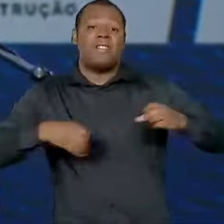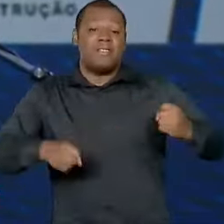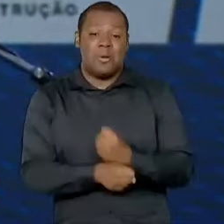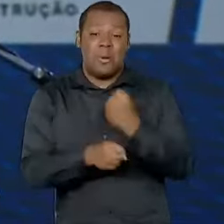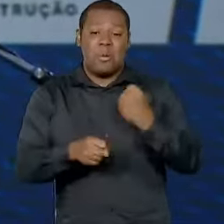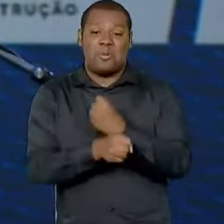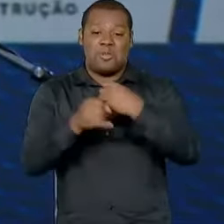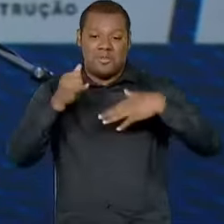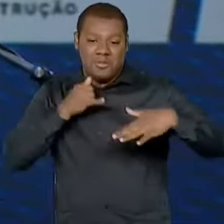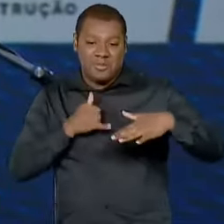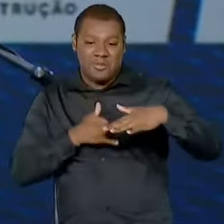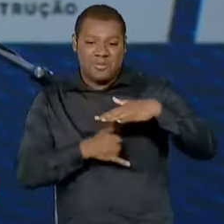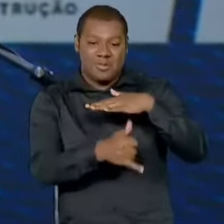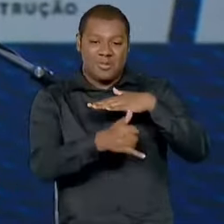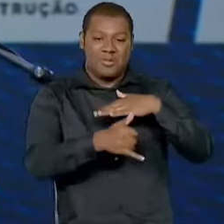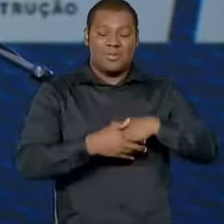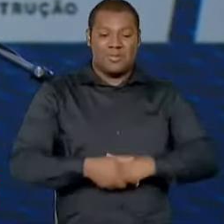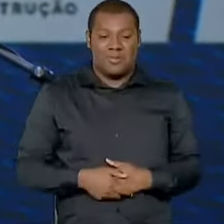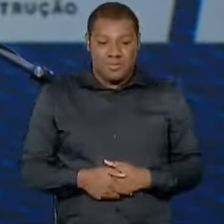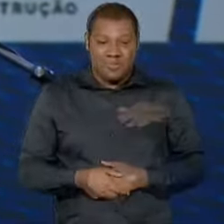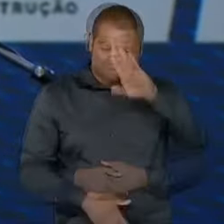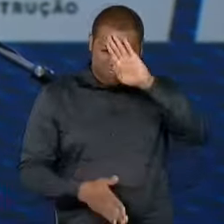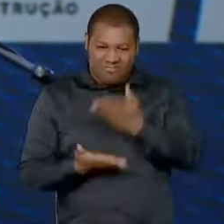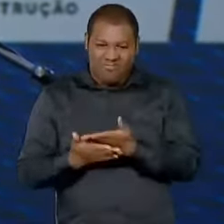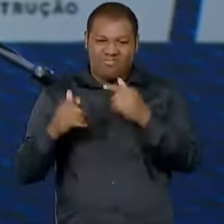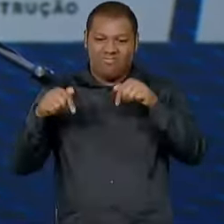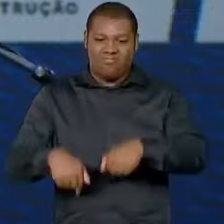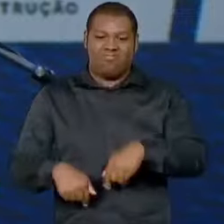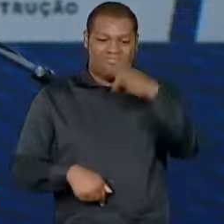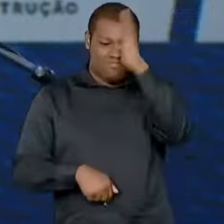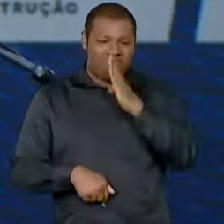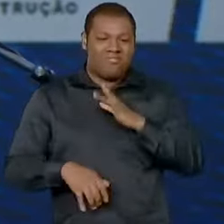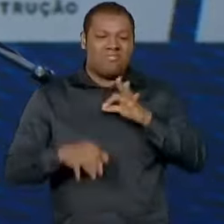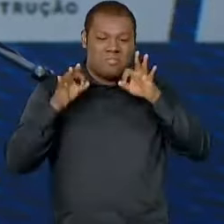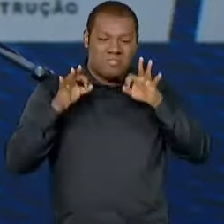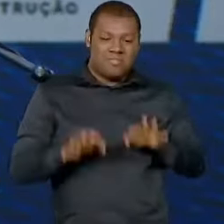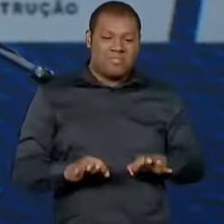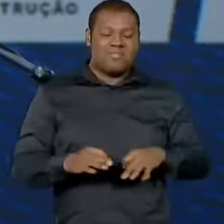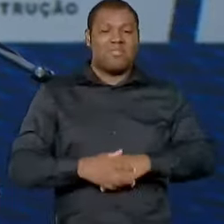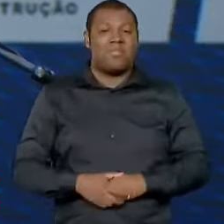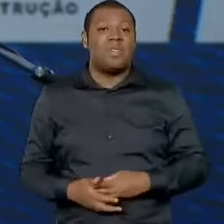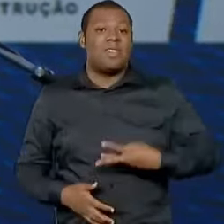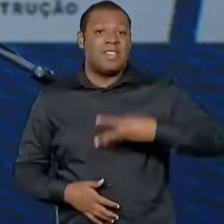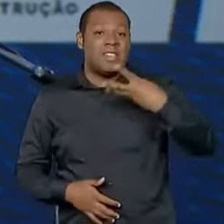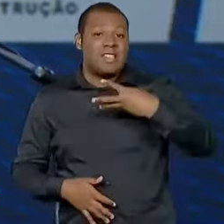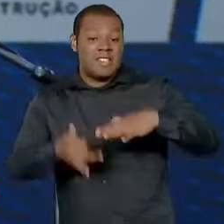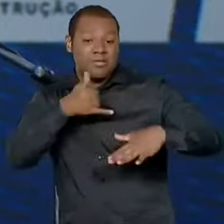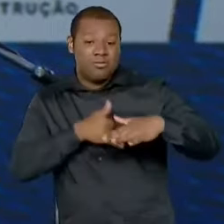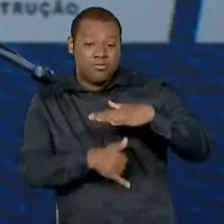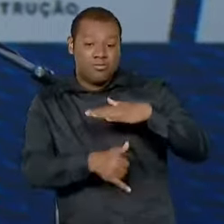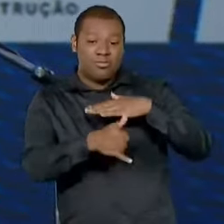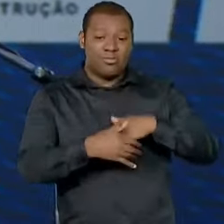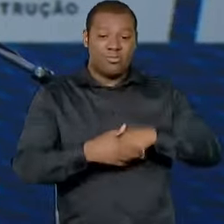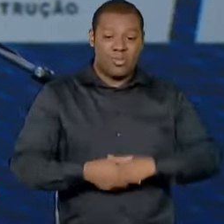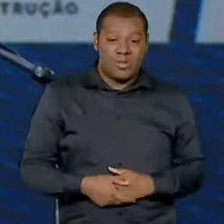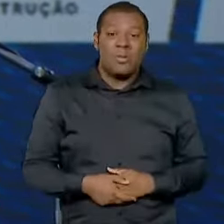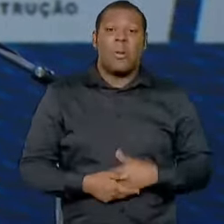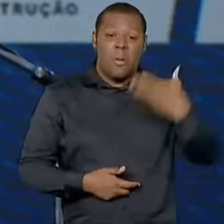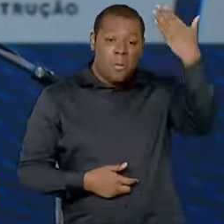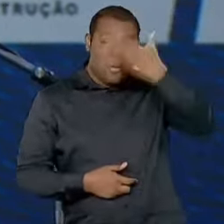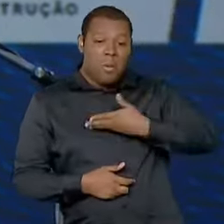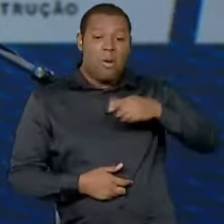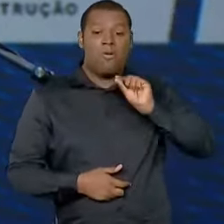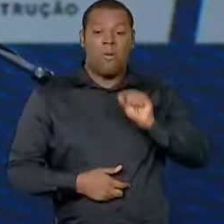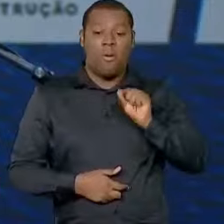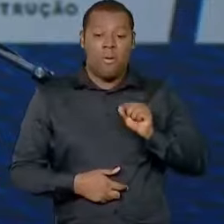e o único no hemisfério sul. Este terceiro submarino é o testemunho muito concreto daquilo